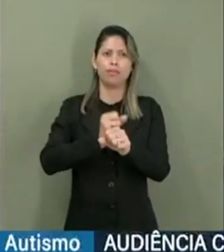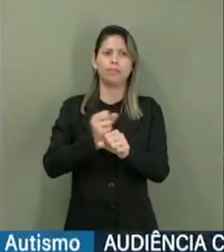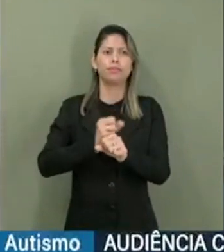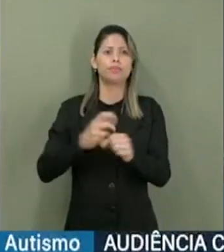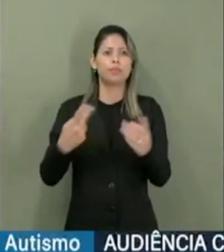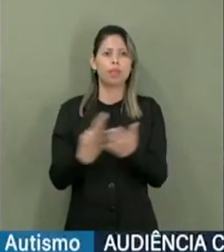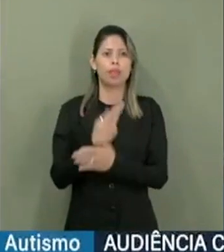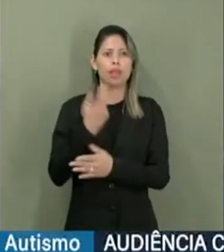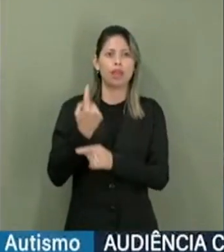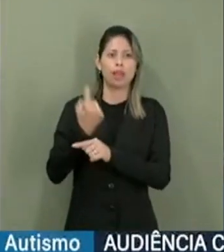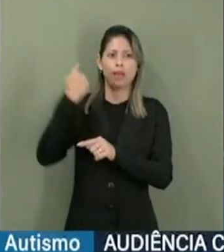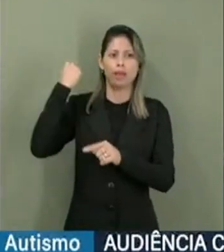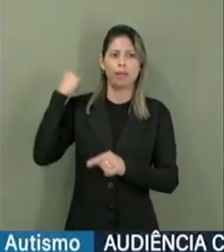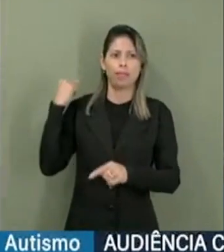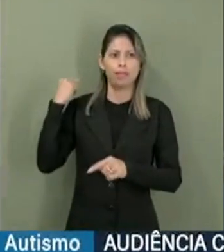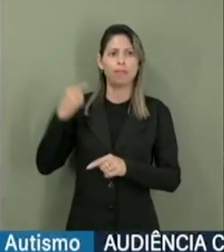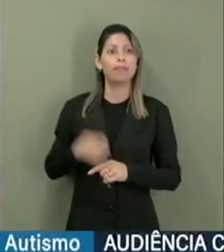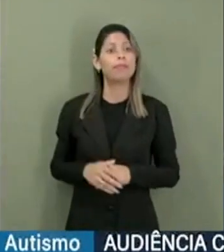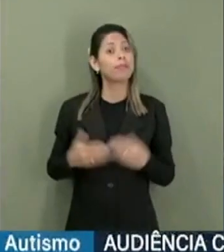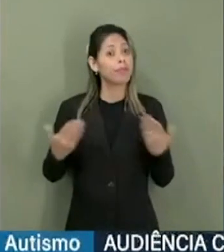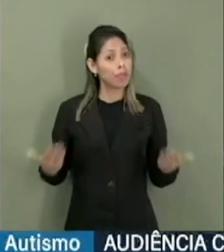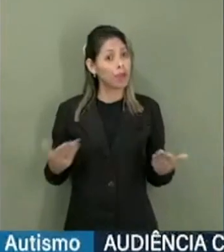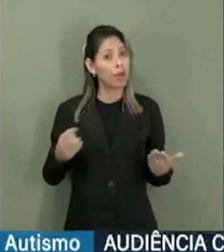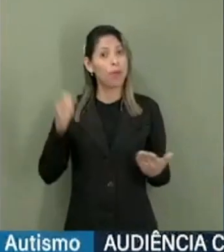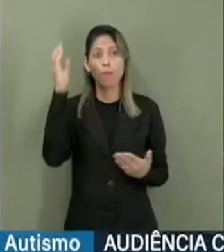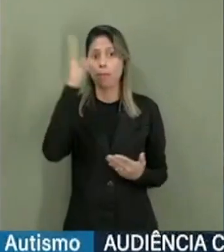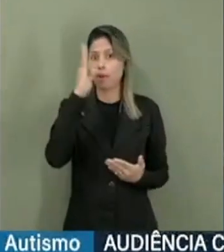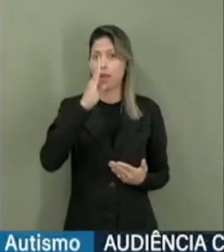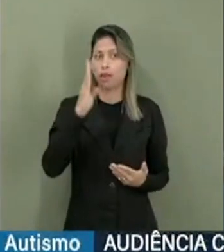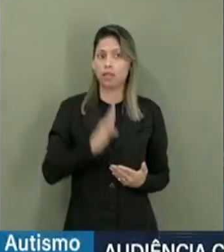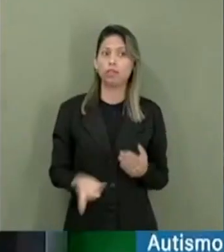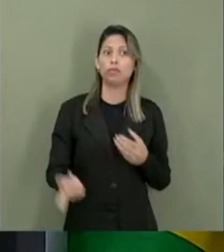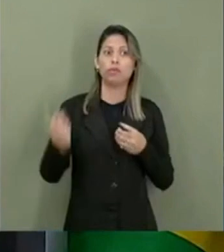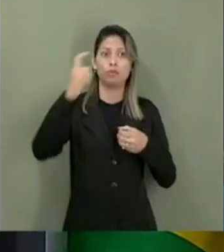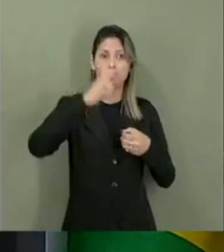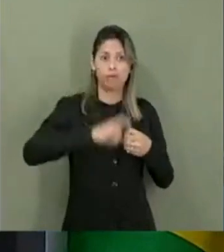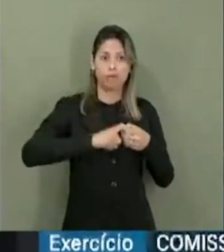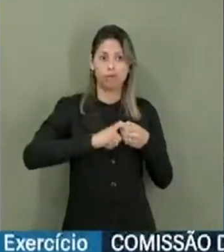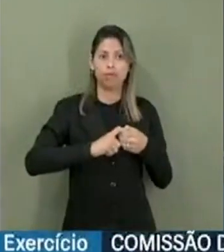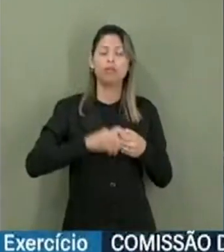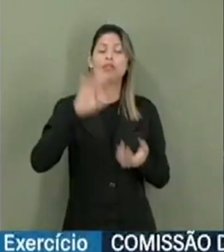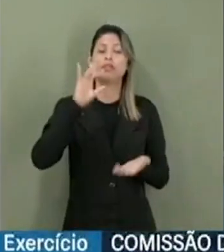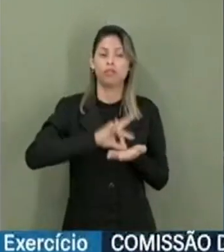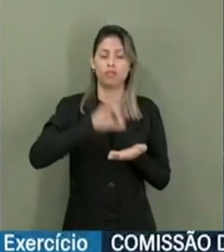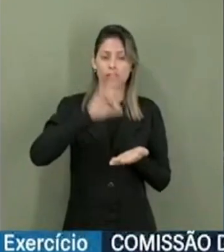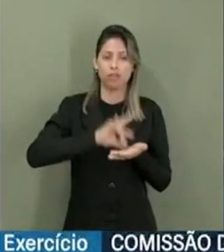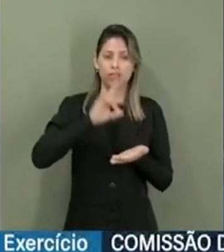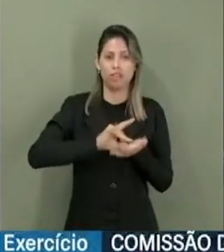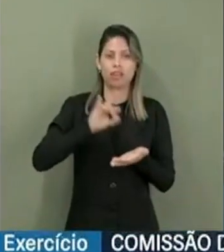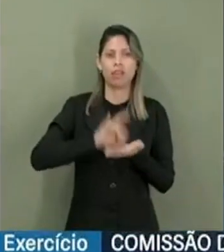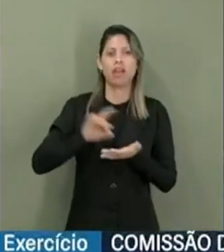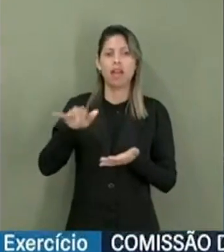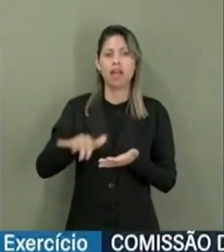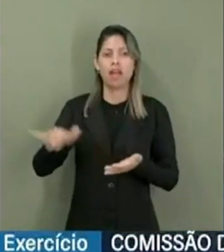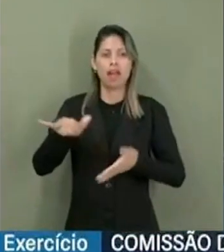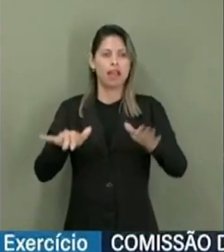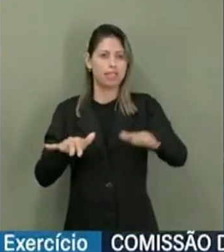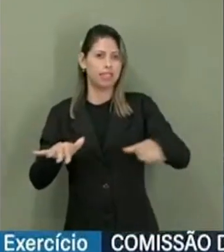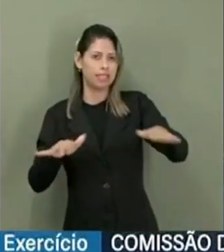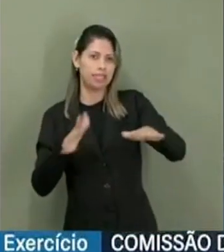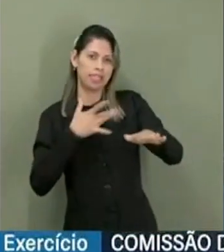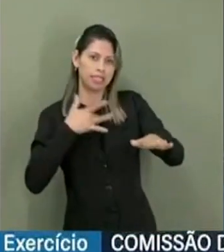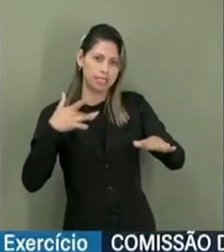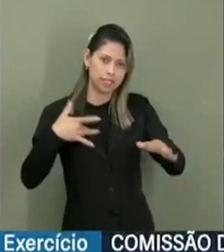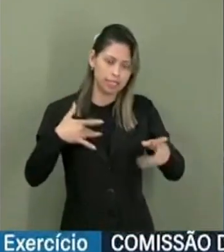que nos antecedeu enfim o Brasil voltou voltou mesmo voltou em todas as áreas na saúde